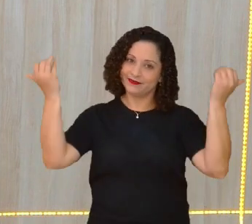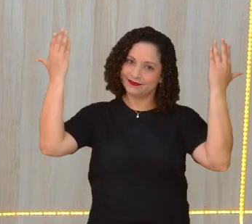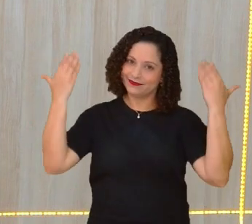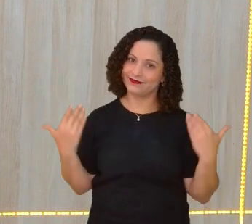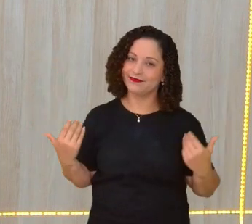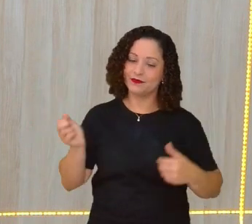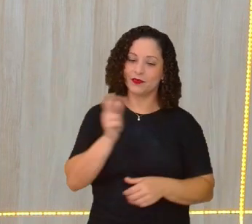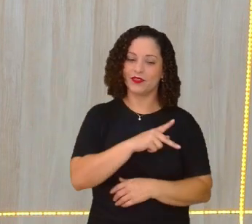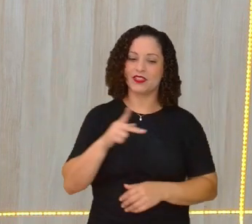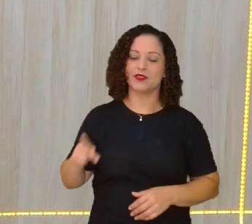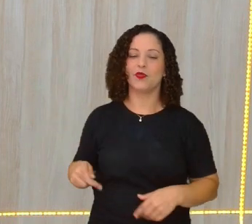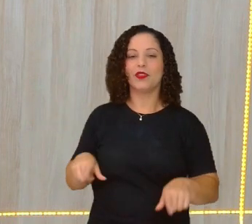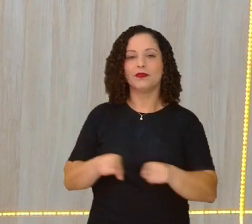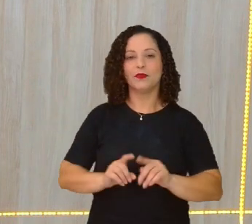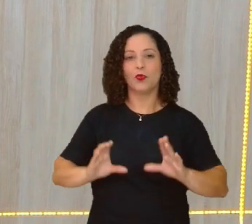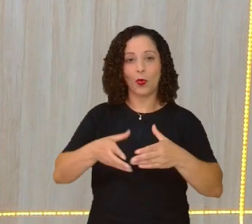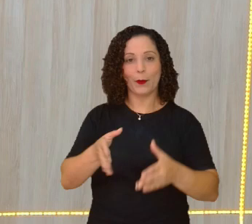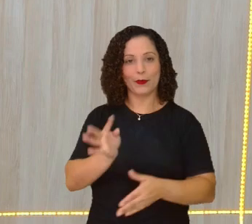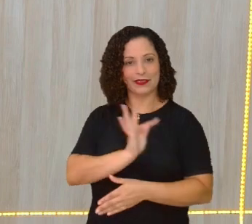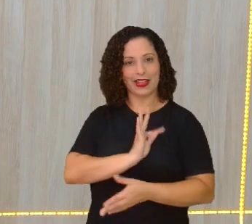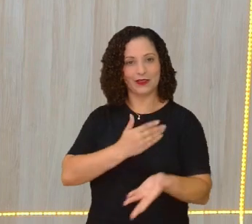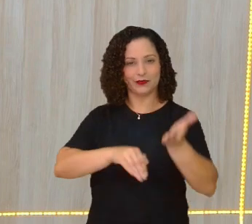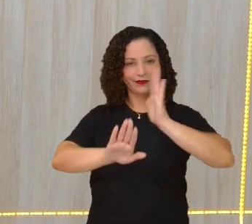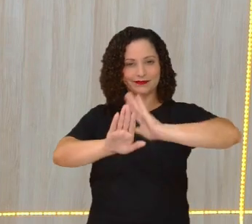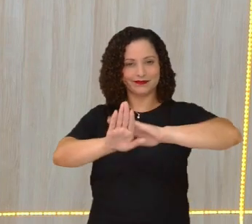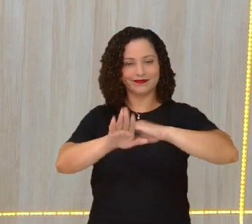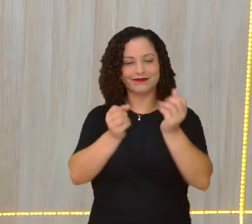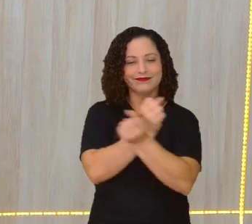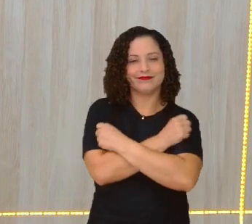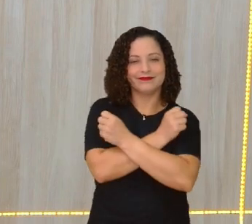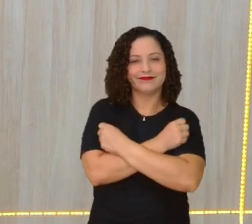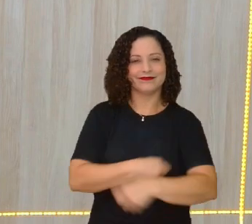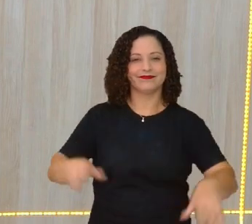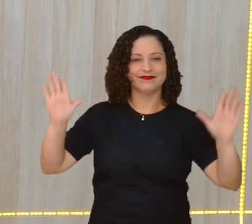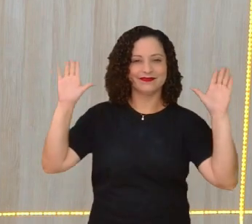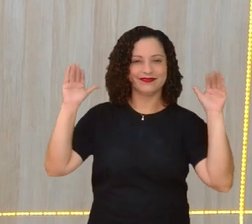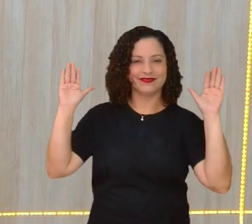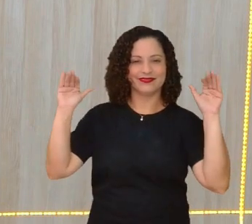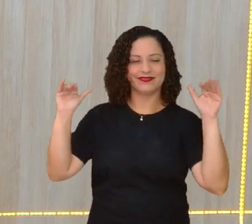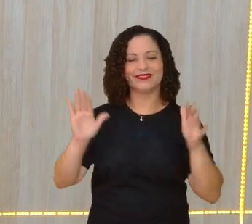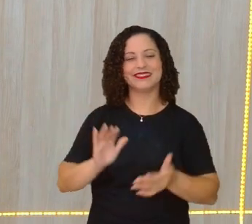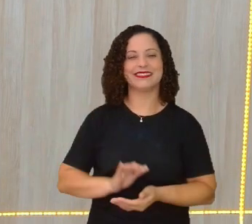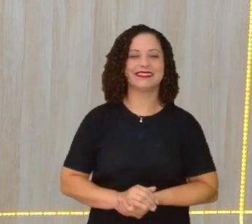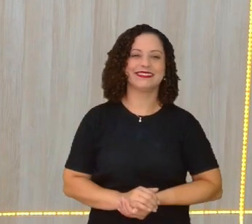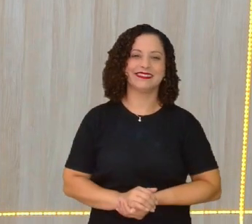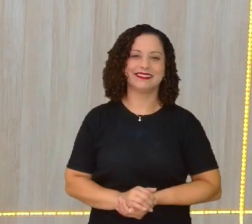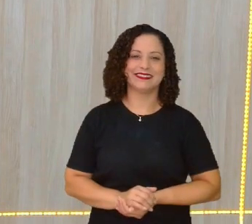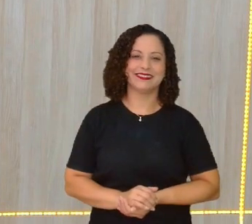Camille, a produção. Um grande abraço e até a próxima aula, pessoal.